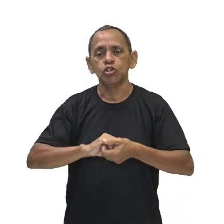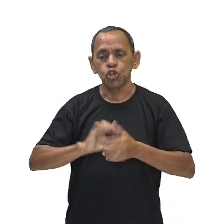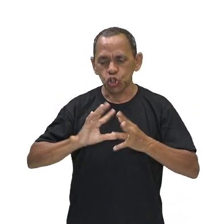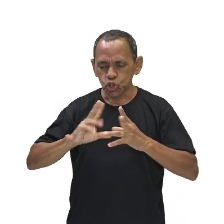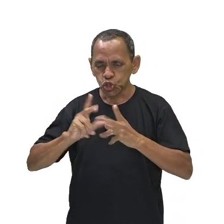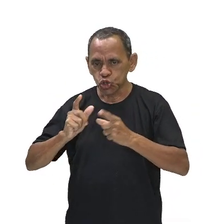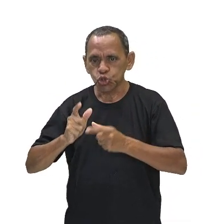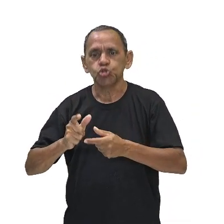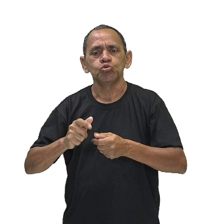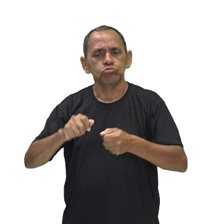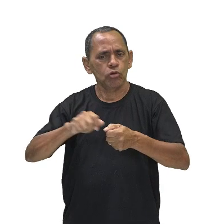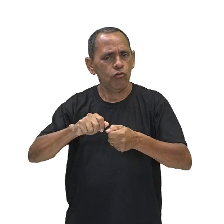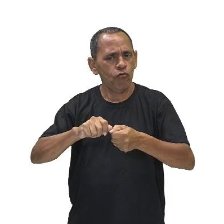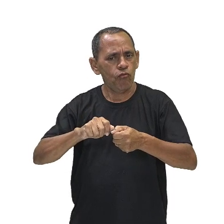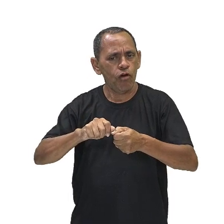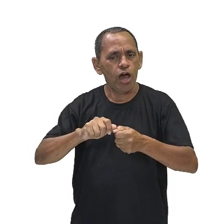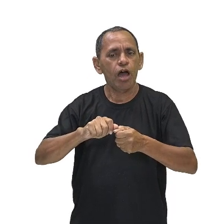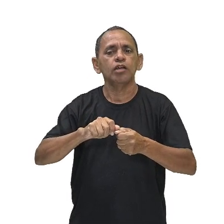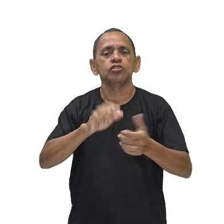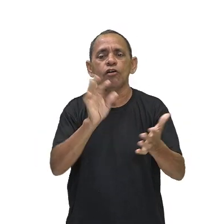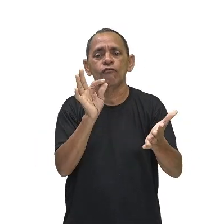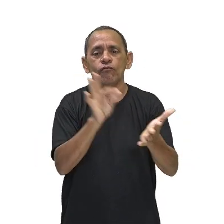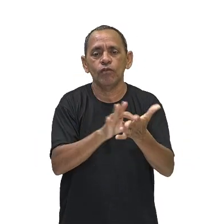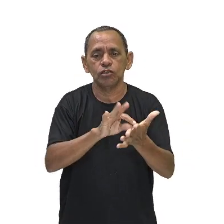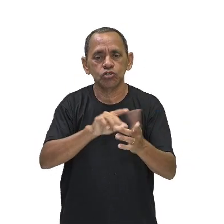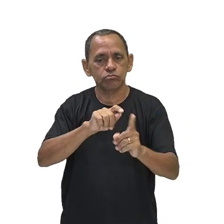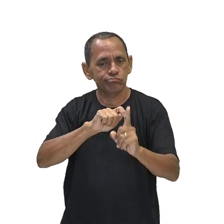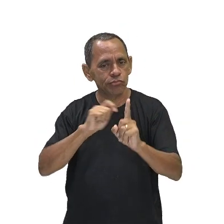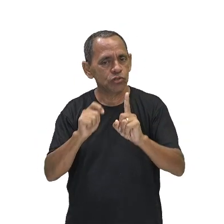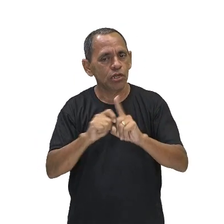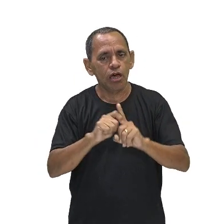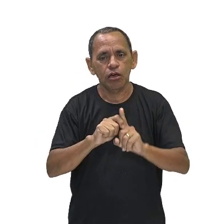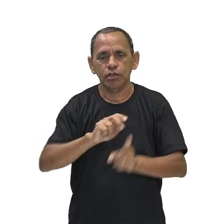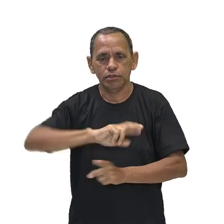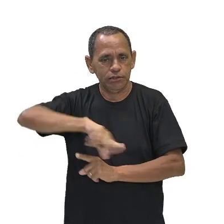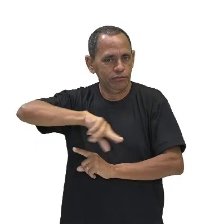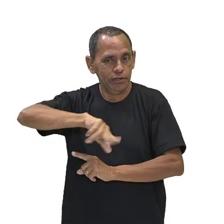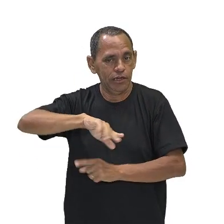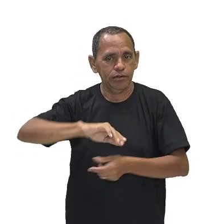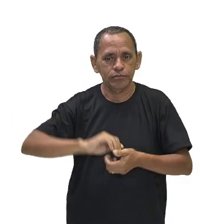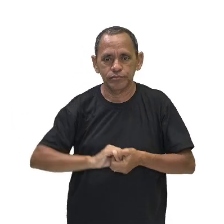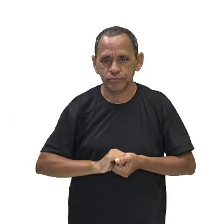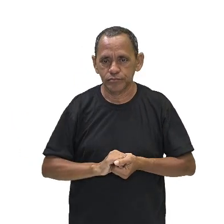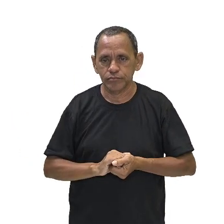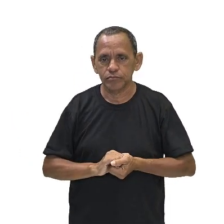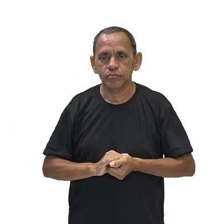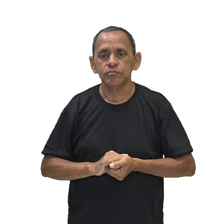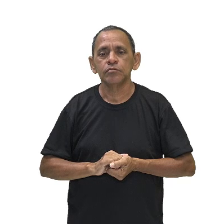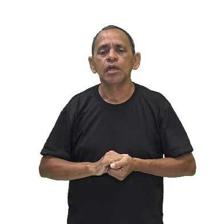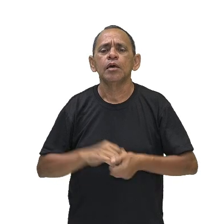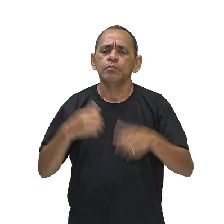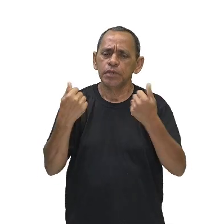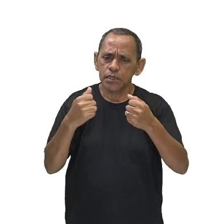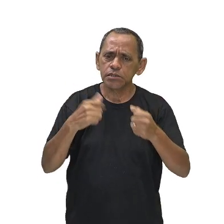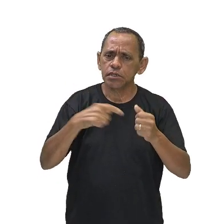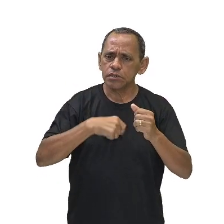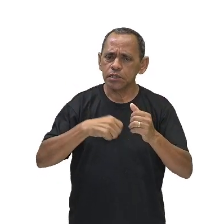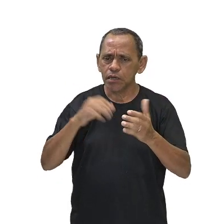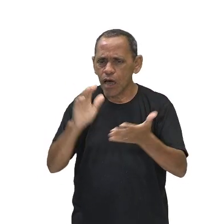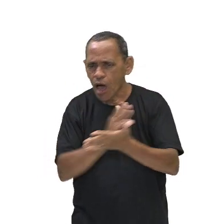fato social. Mas o que é então o fato social? Ele tem que atender determinadas características.